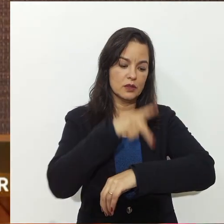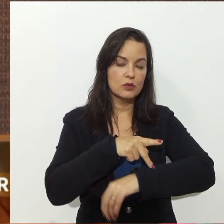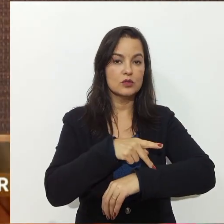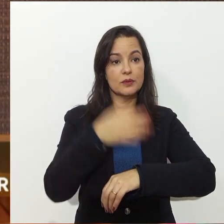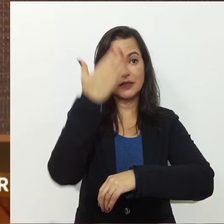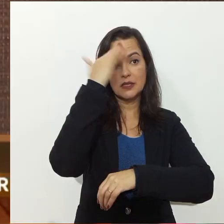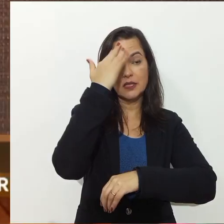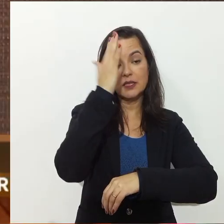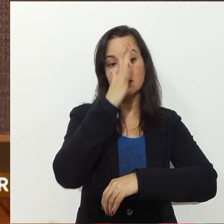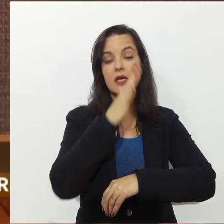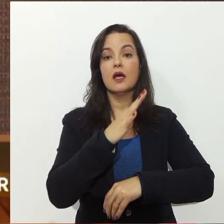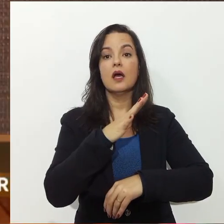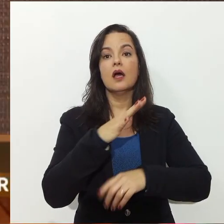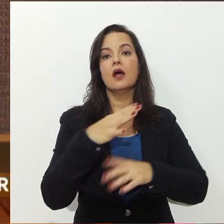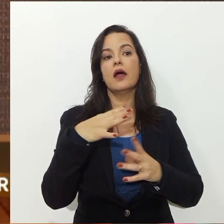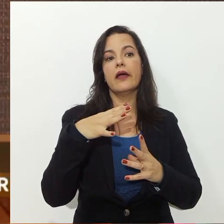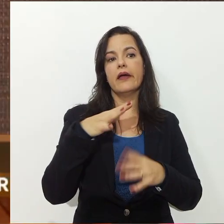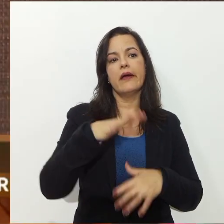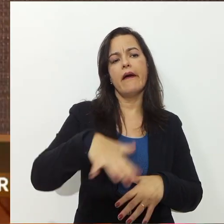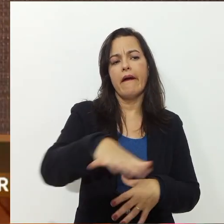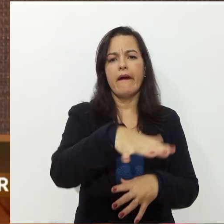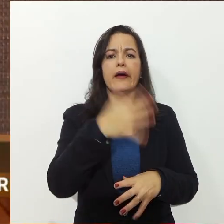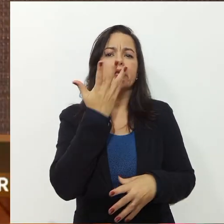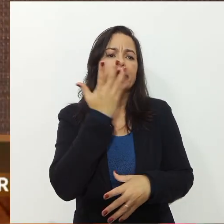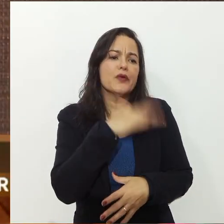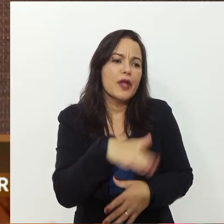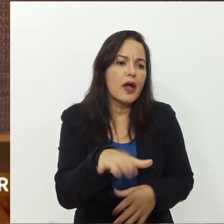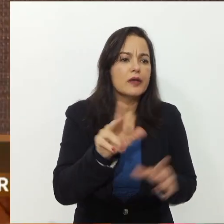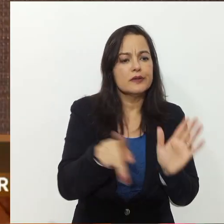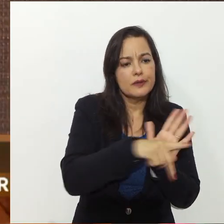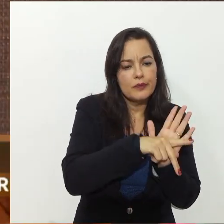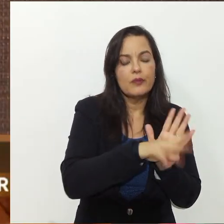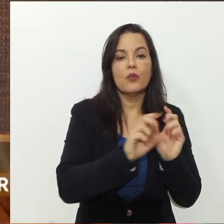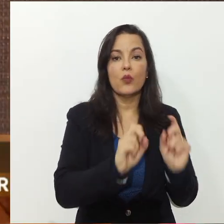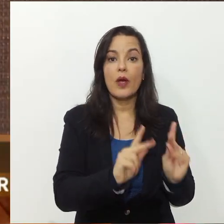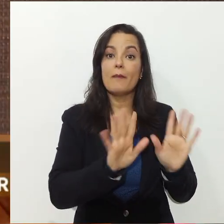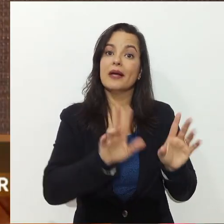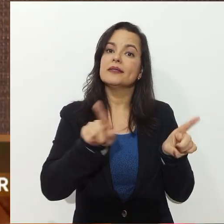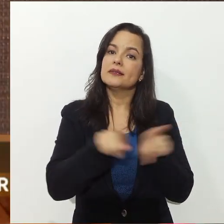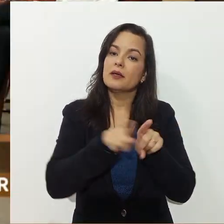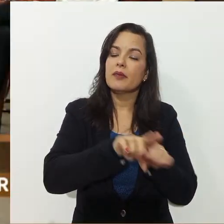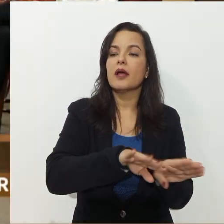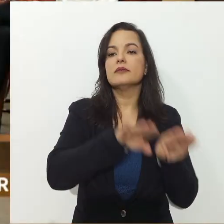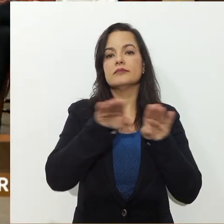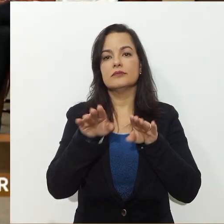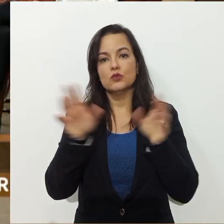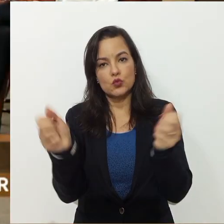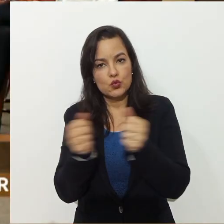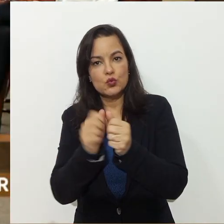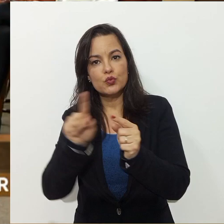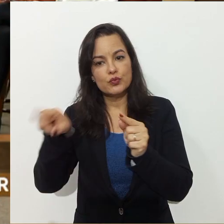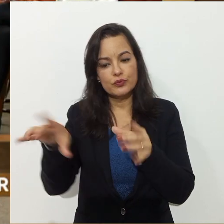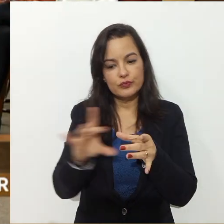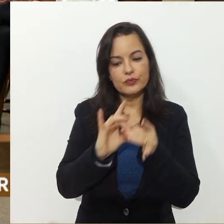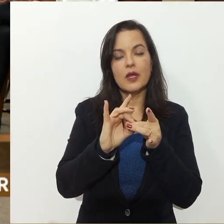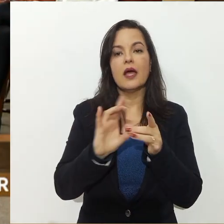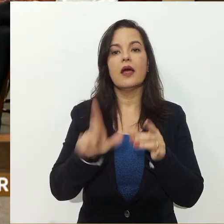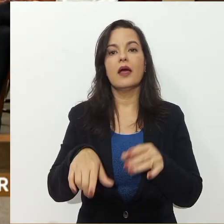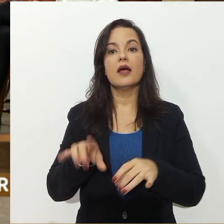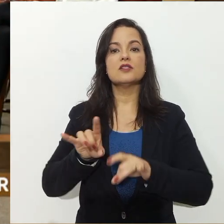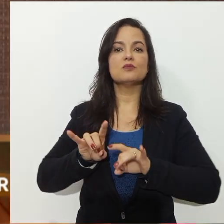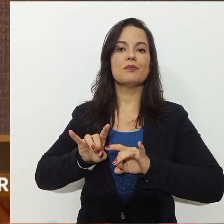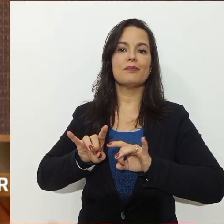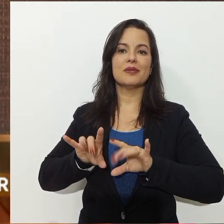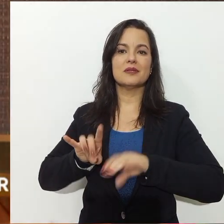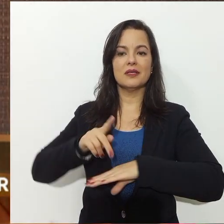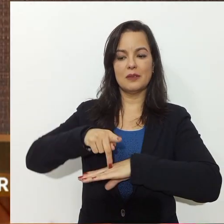crianças, mas também tem que ter uma especialização na área da educação de surdos, que é muito diferente você